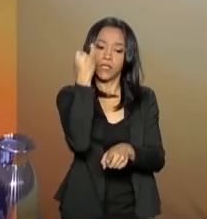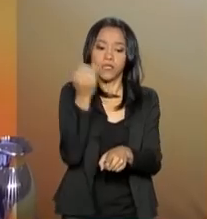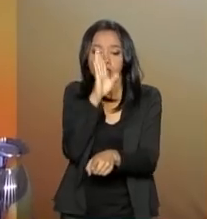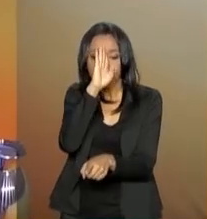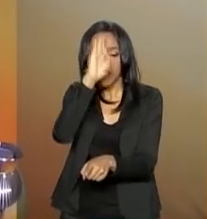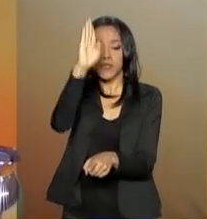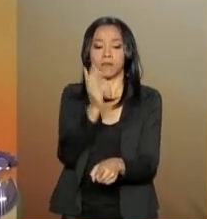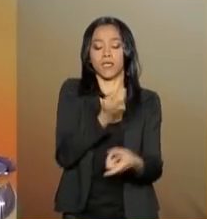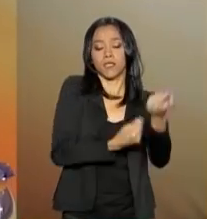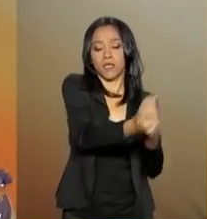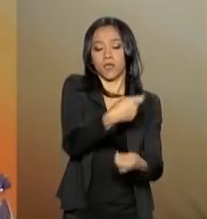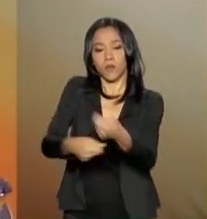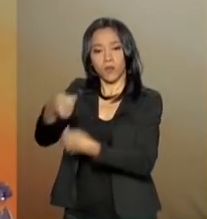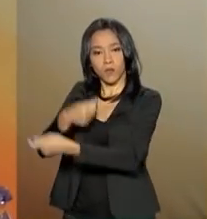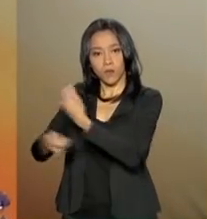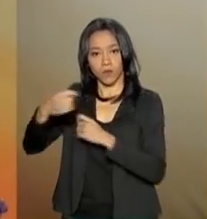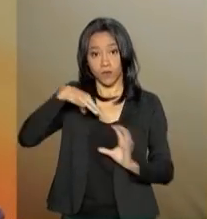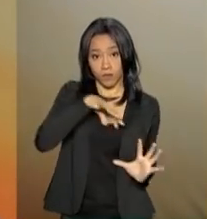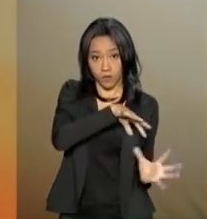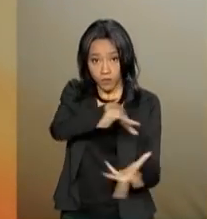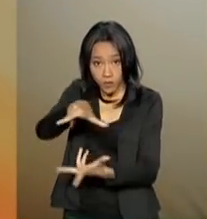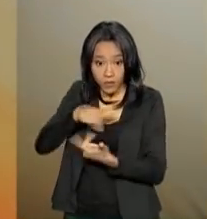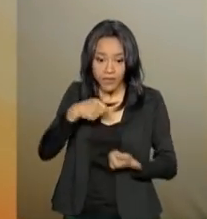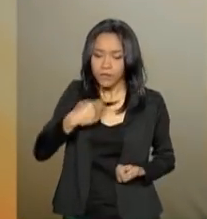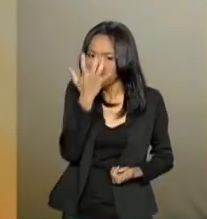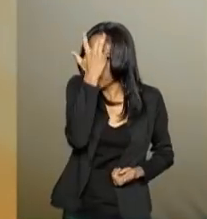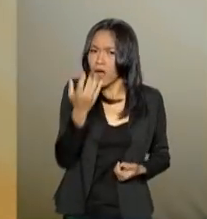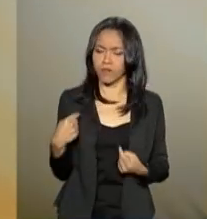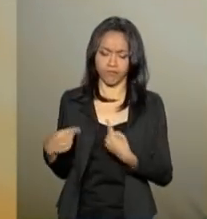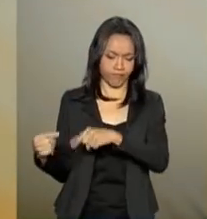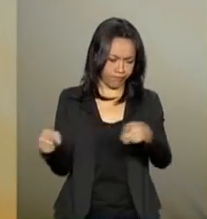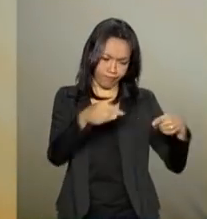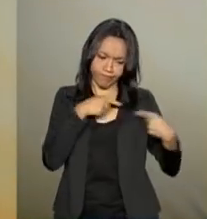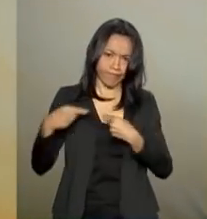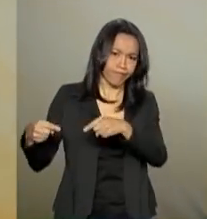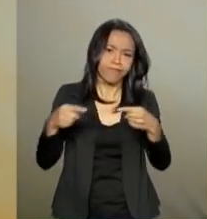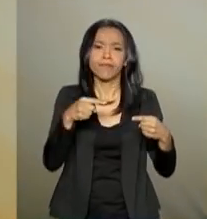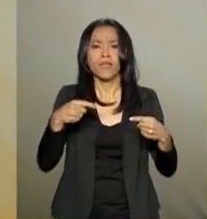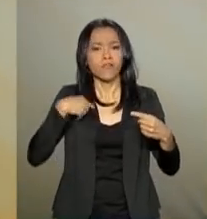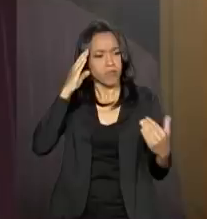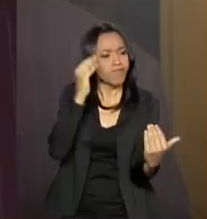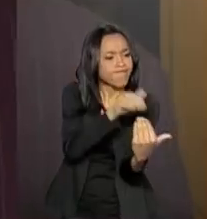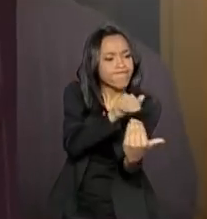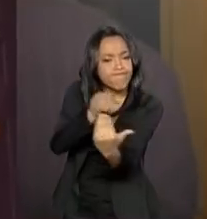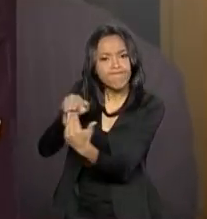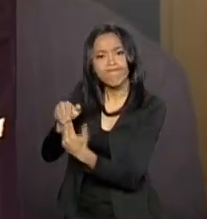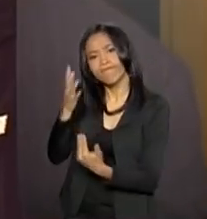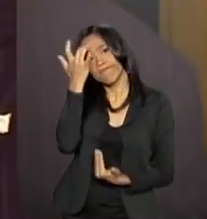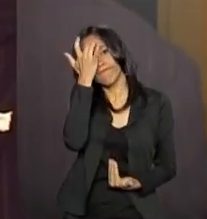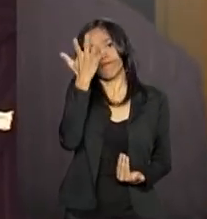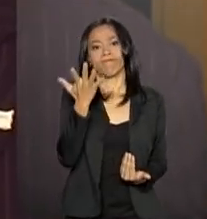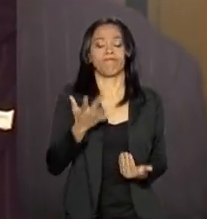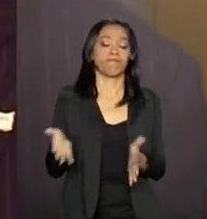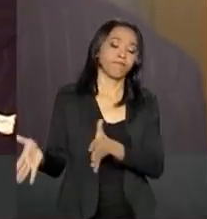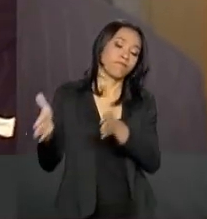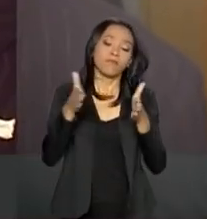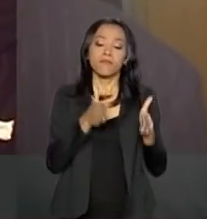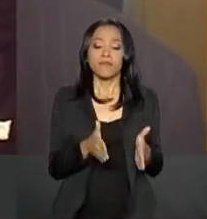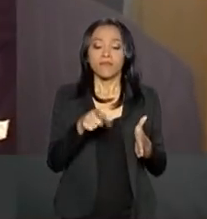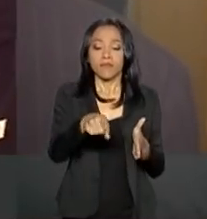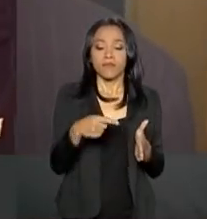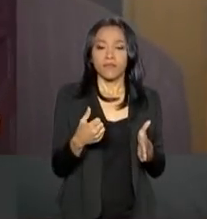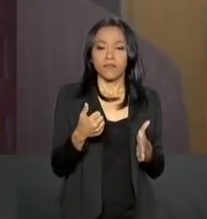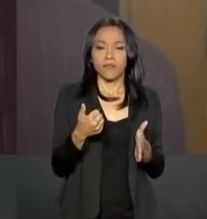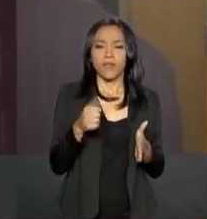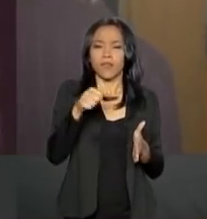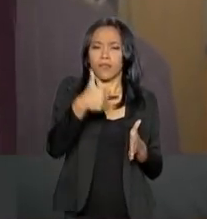principais economias do mundo o que facilita o debate e a formação de consensos o Brasil presidia o G20 10